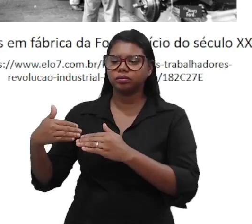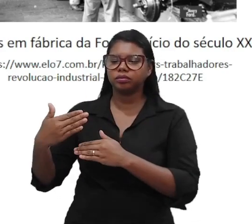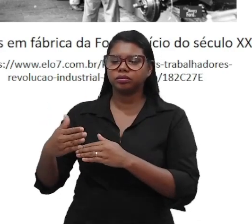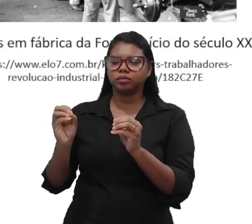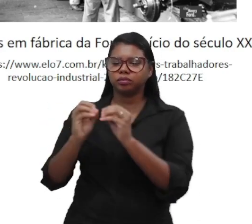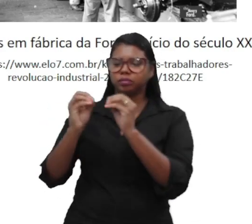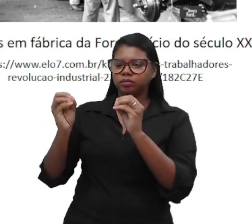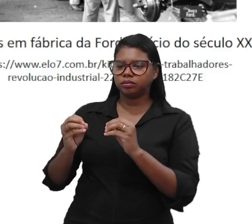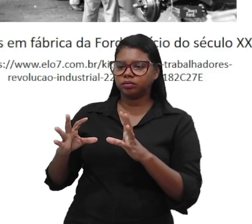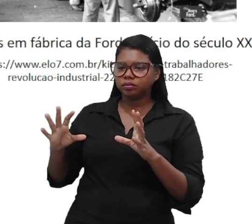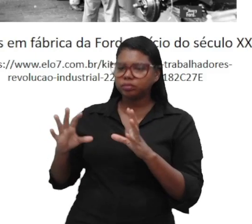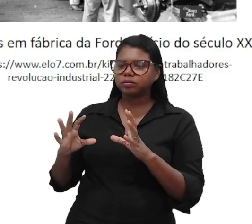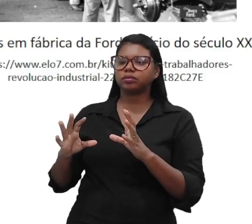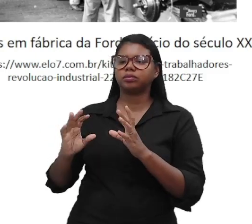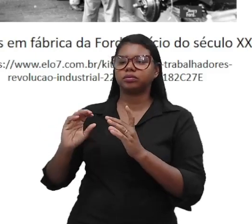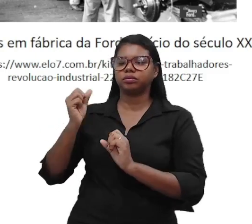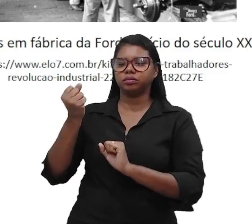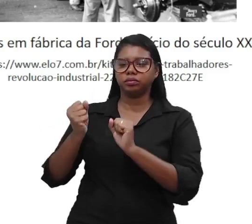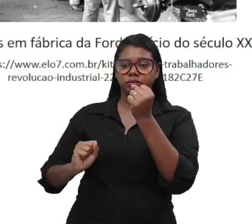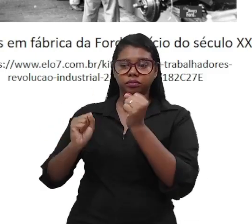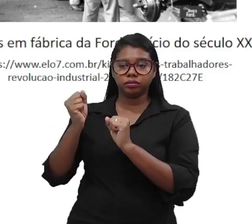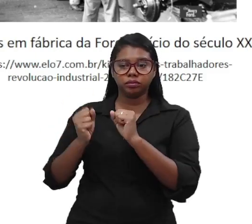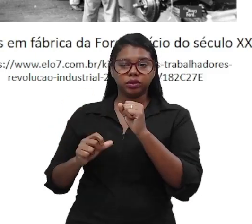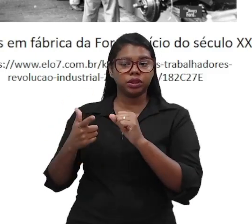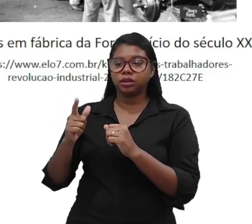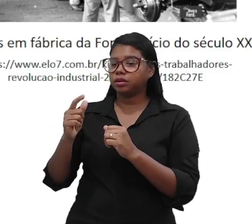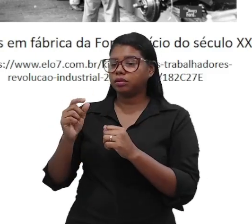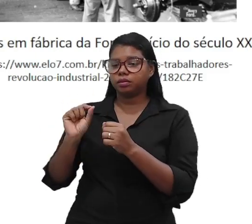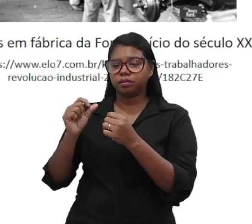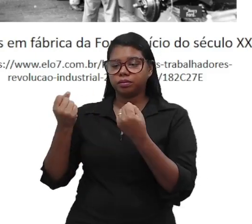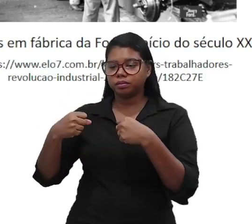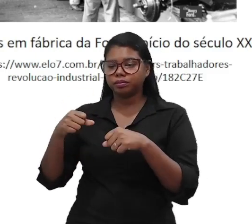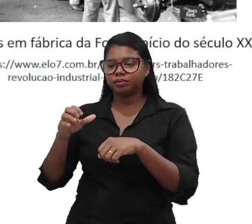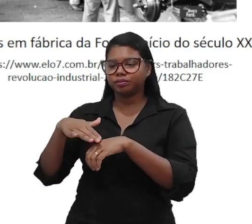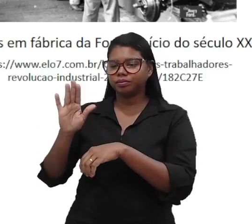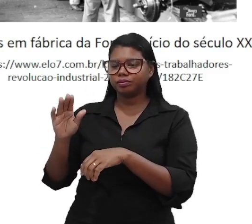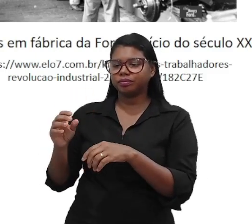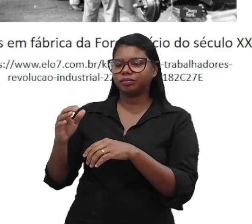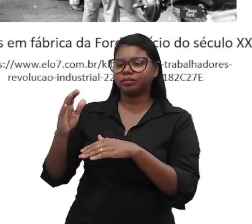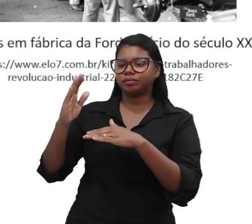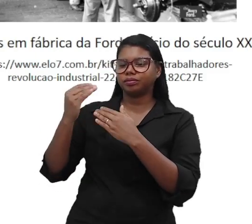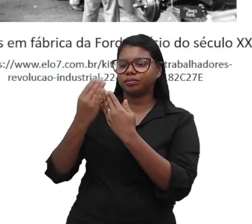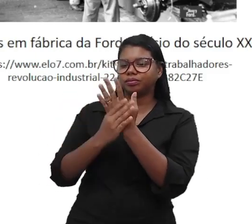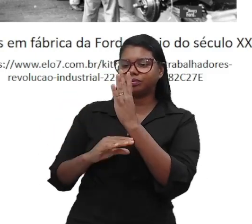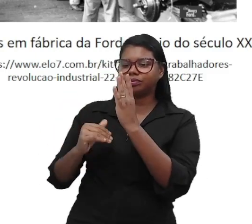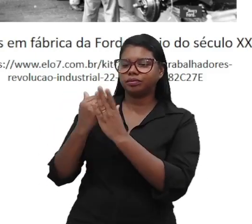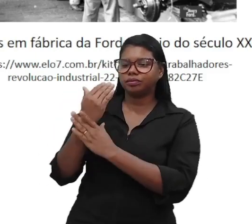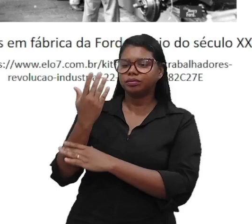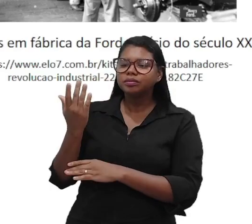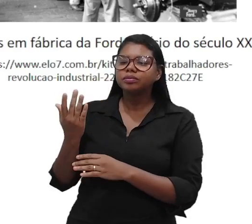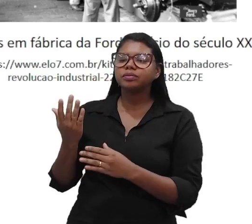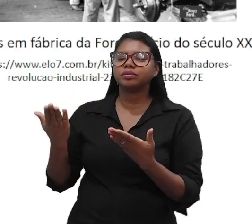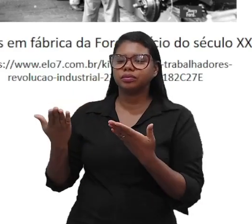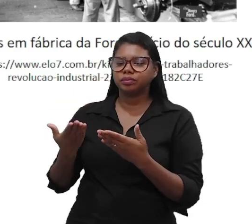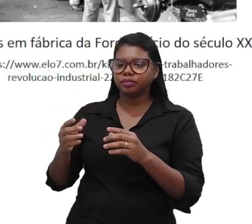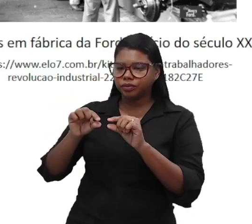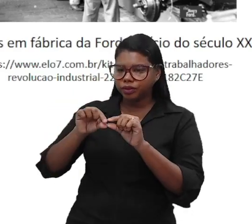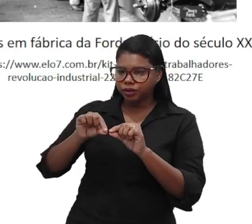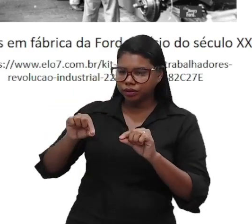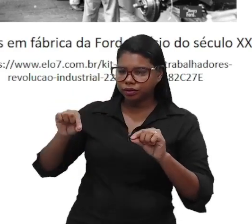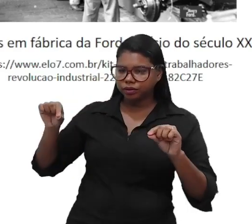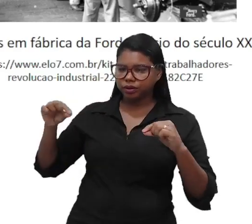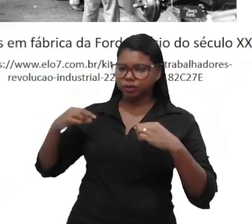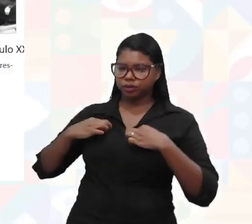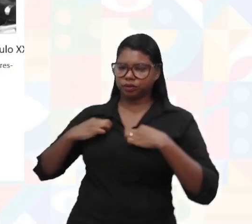criação de máquinas que não são mais manuais. Né? Você vai poder produzir fios de tecido,